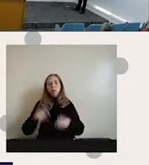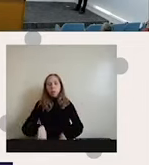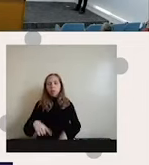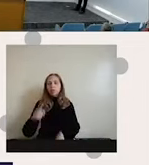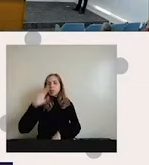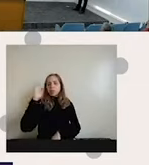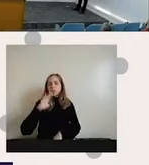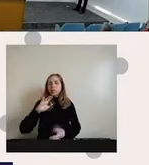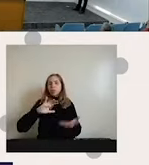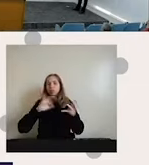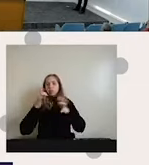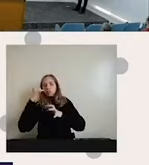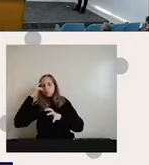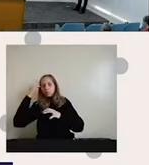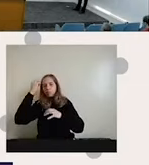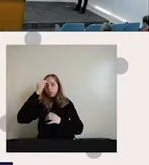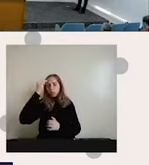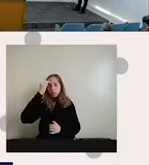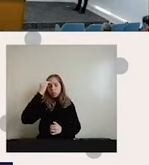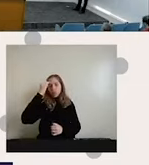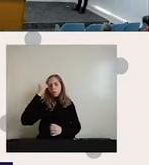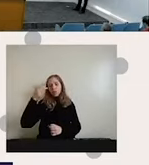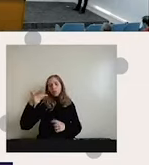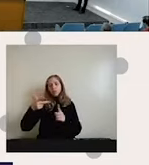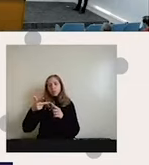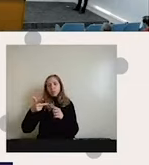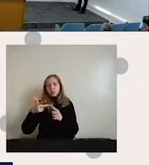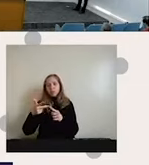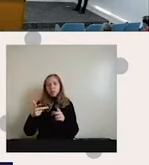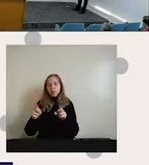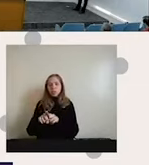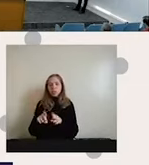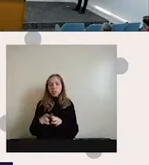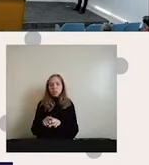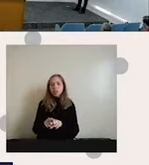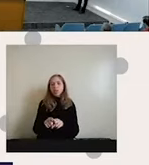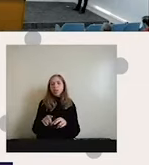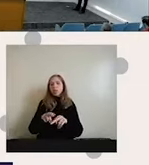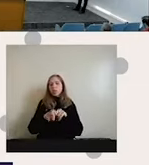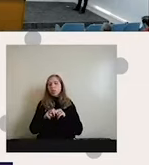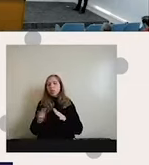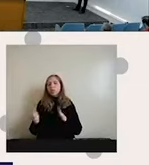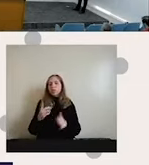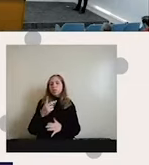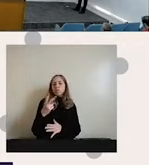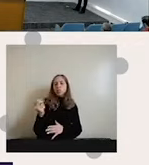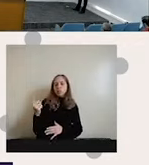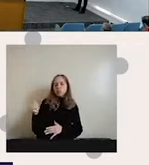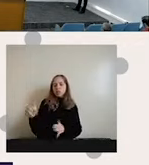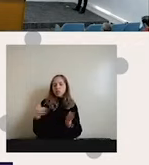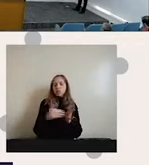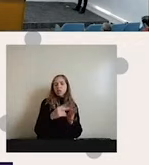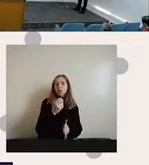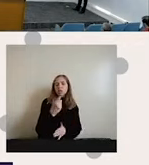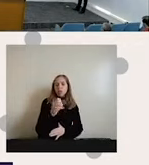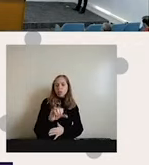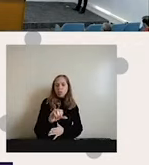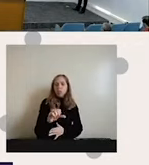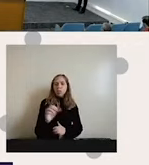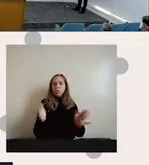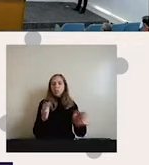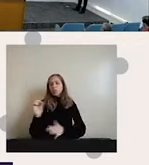causa, pegando a média aqui de 2017 a 2019, cerca de 8,8%, e a